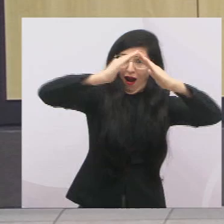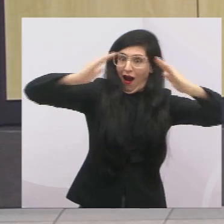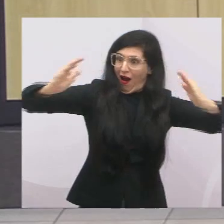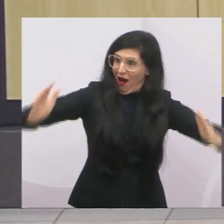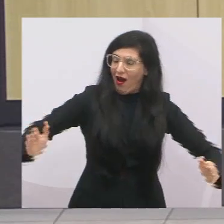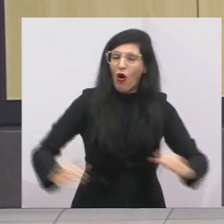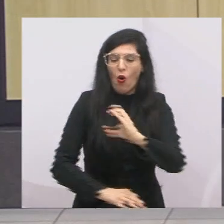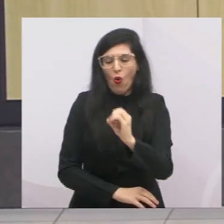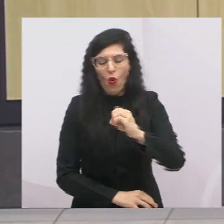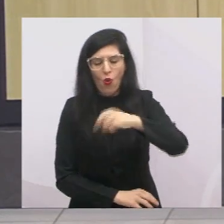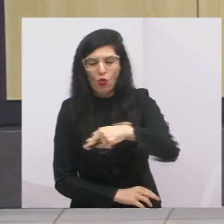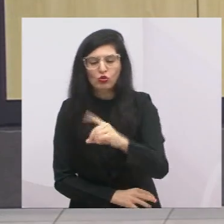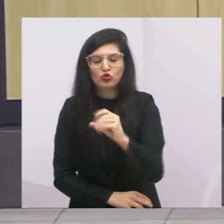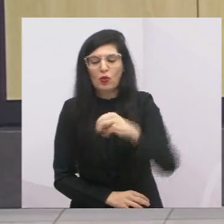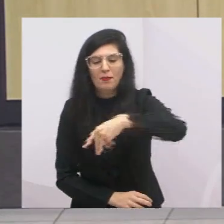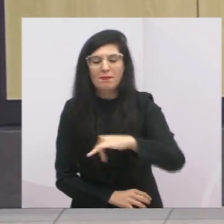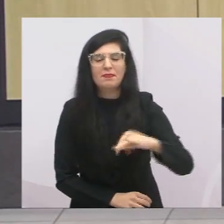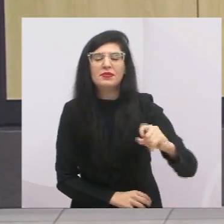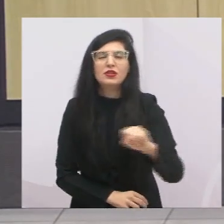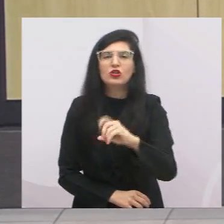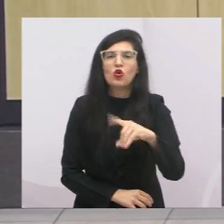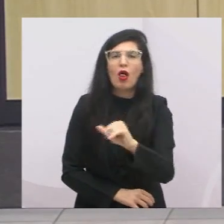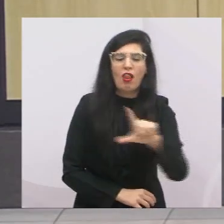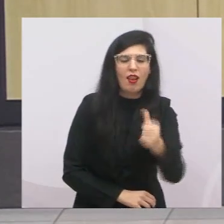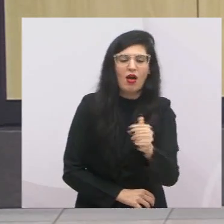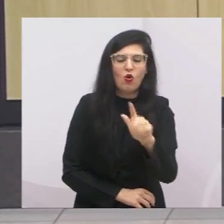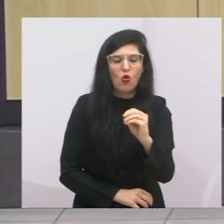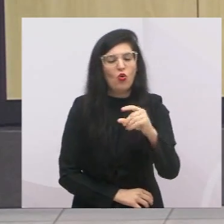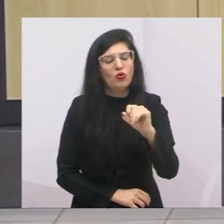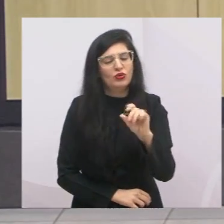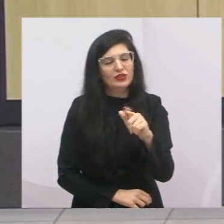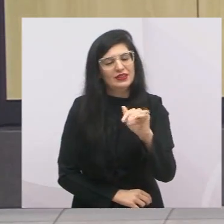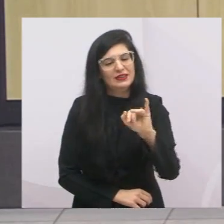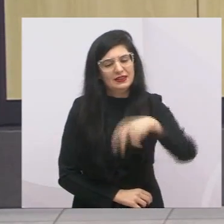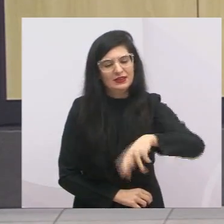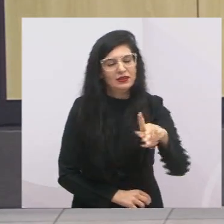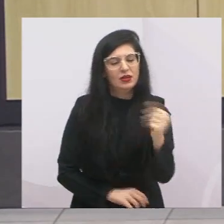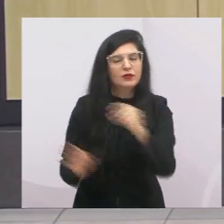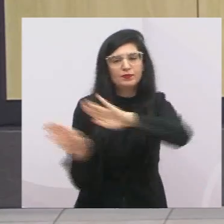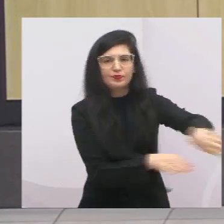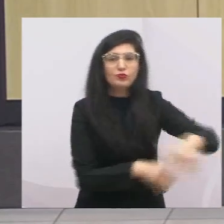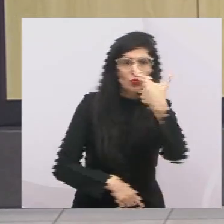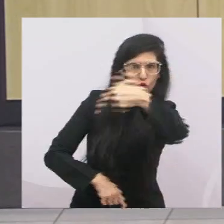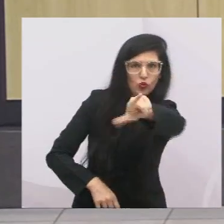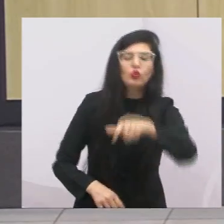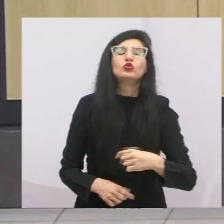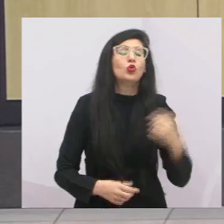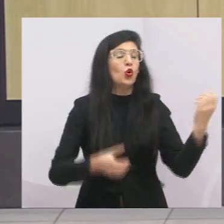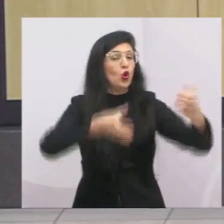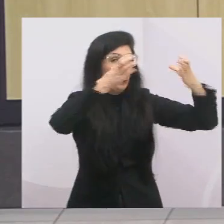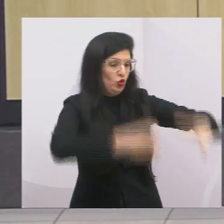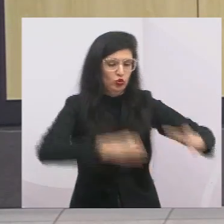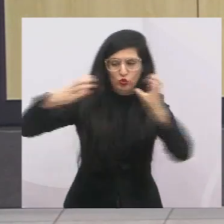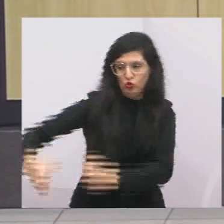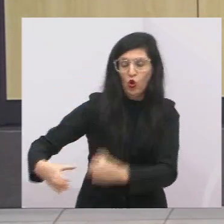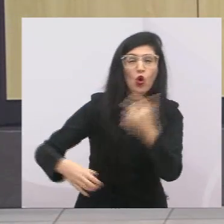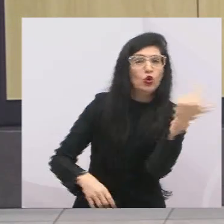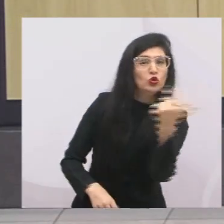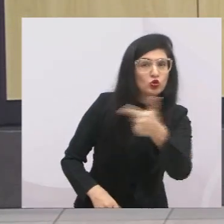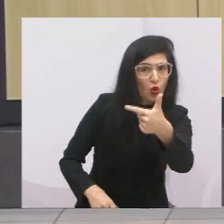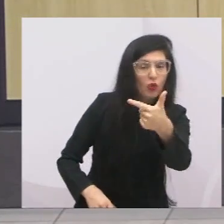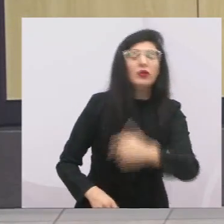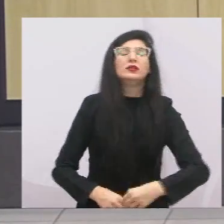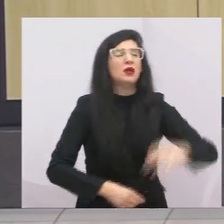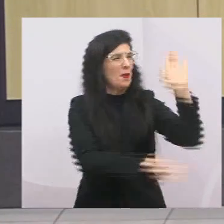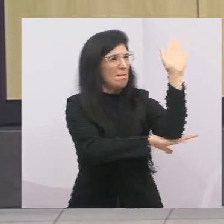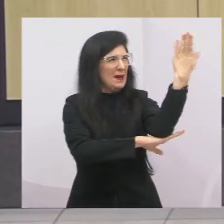Lua. Requerimento número 416. A EDP solicitando a substituição de 2 postes de madeira que apresentam risco de queda